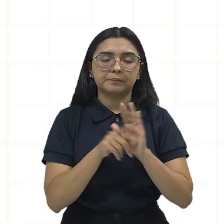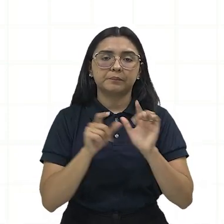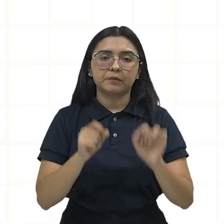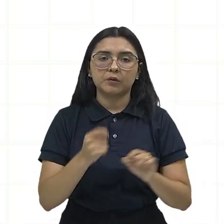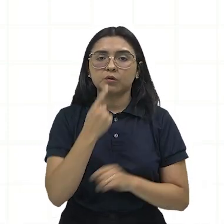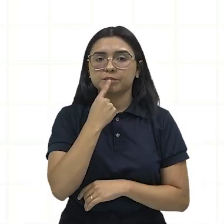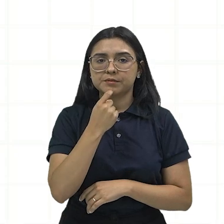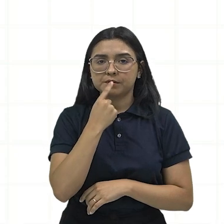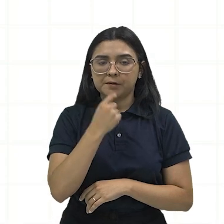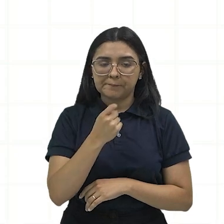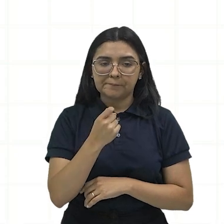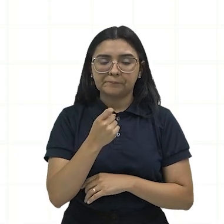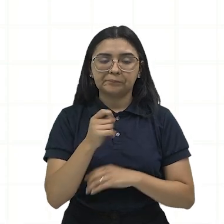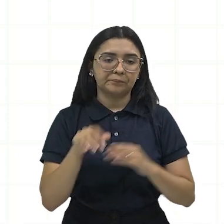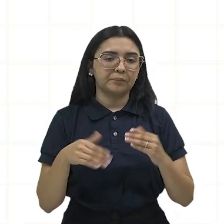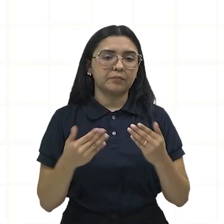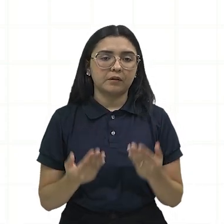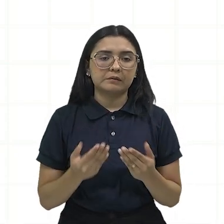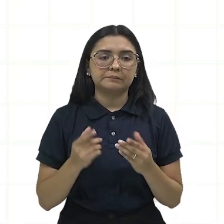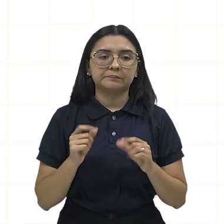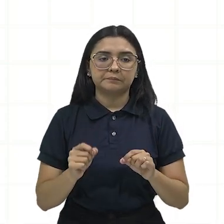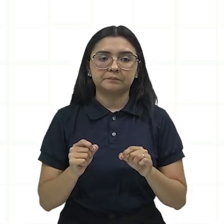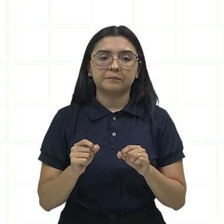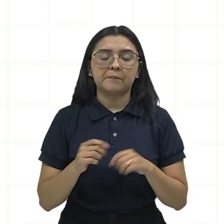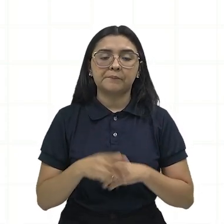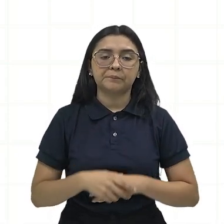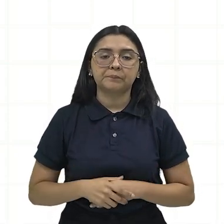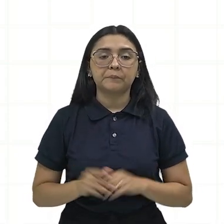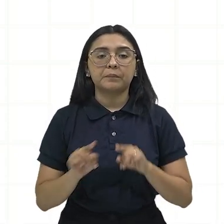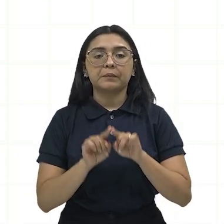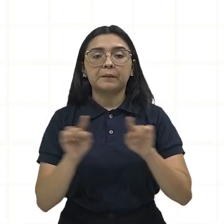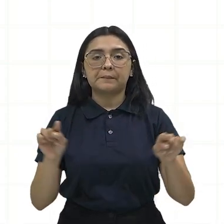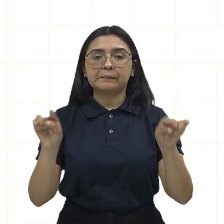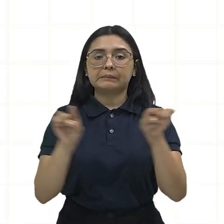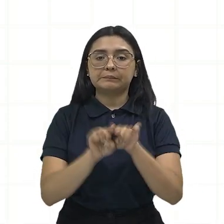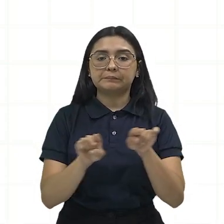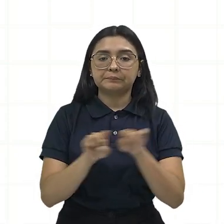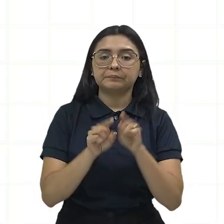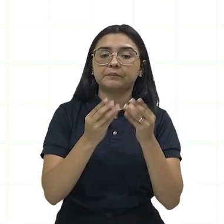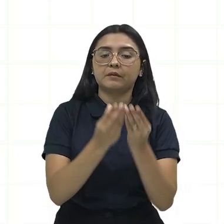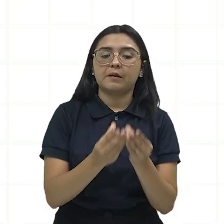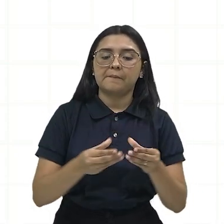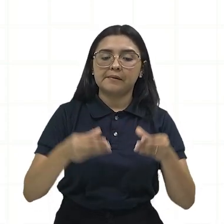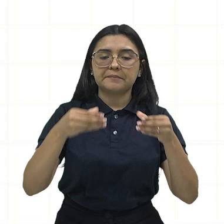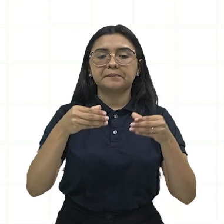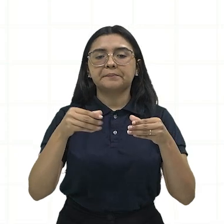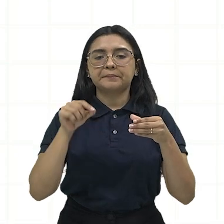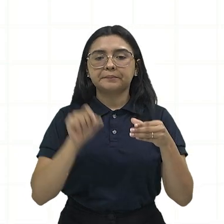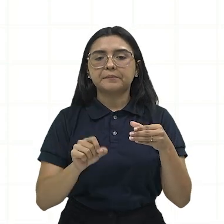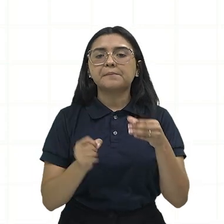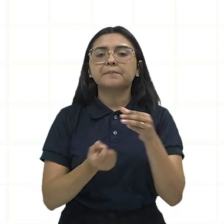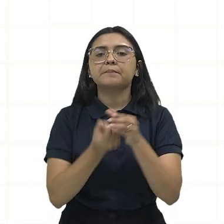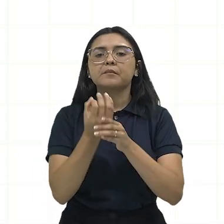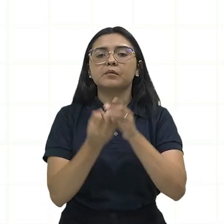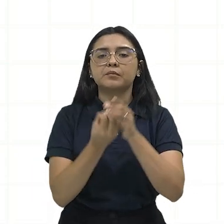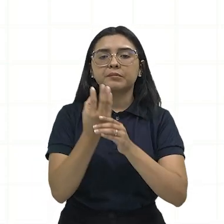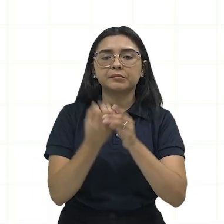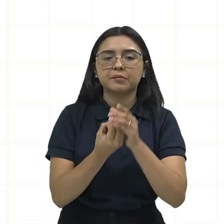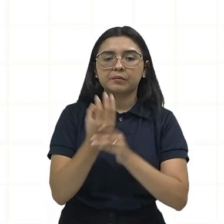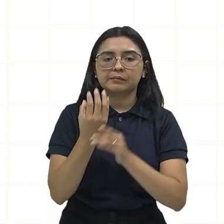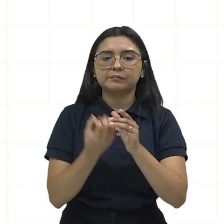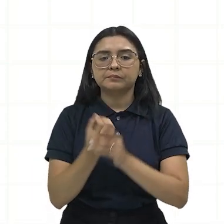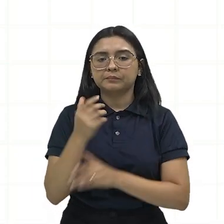sangue. Eles fazem isso nas hemácias, mas também nas hemácias eles produzem